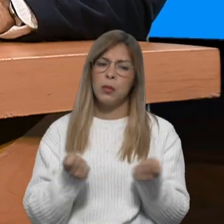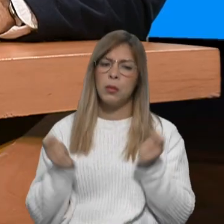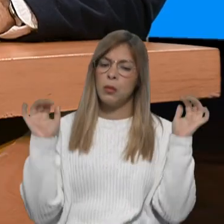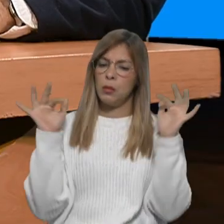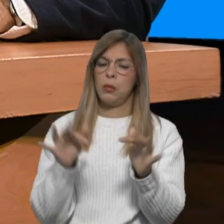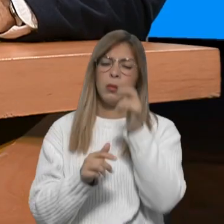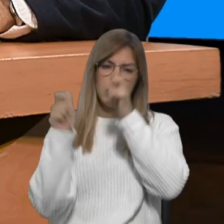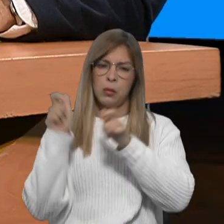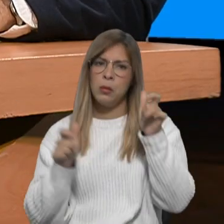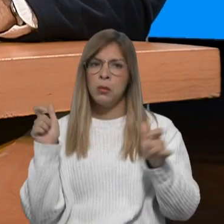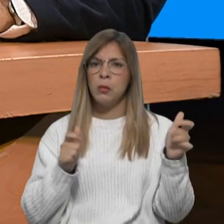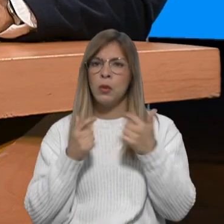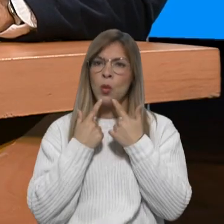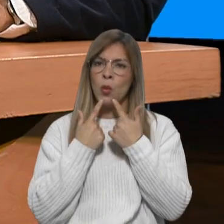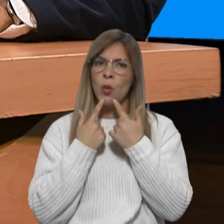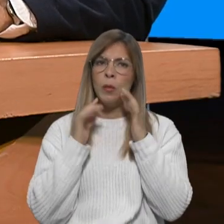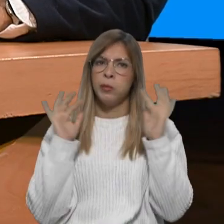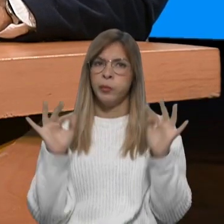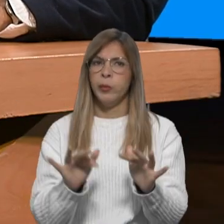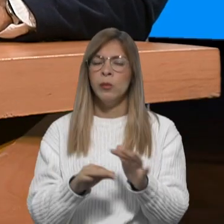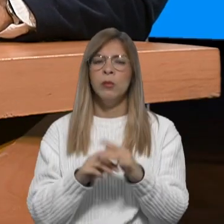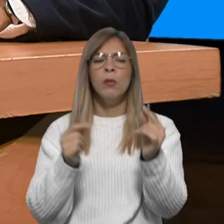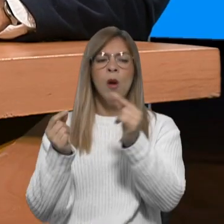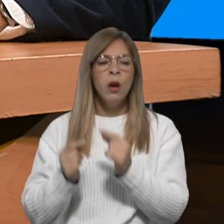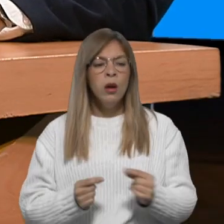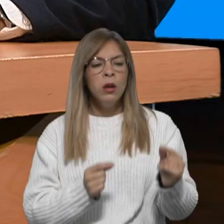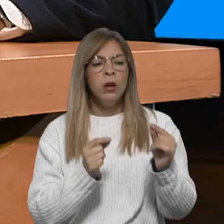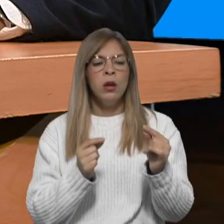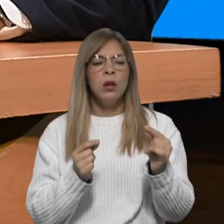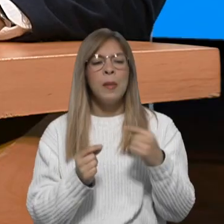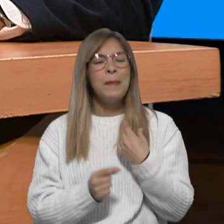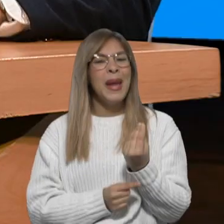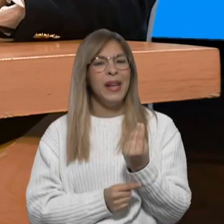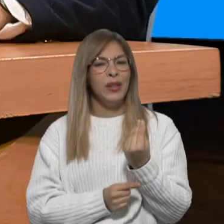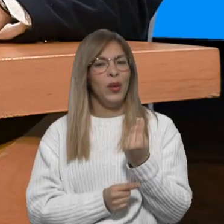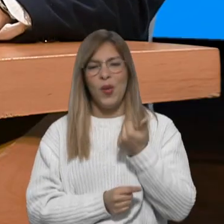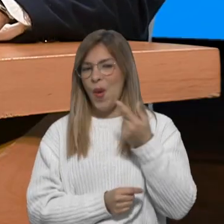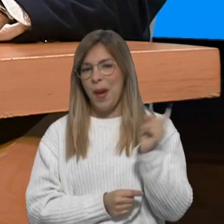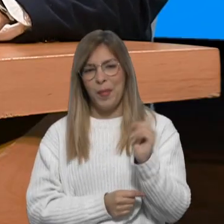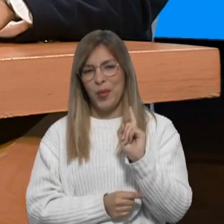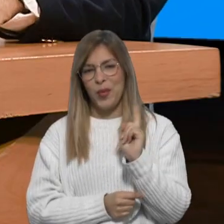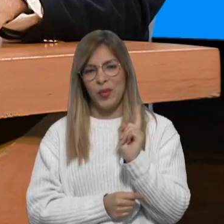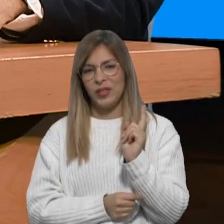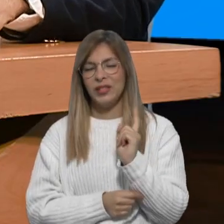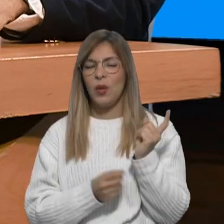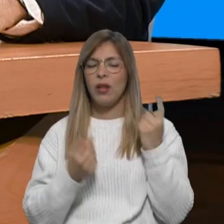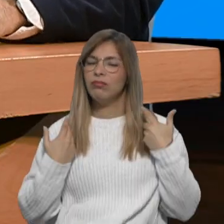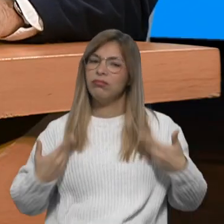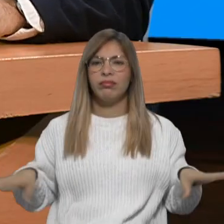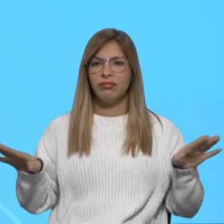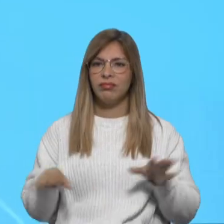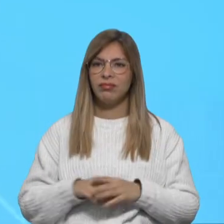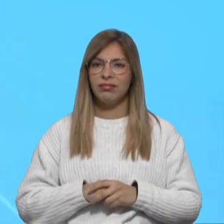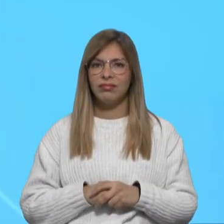muita gente com vontade e sem medo de debater as coisas, não é? O medo aqui não é bom conselheiro, nem aqui, nem em nada. Mas dizia então, João,